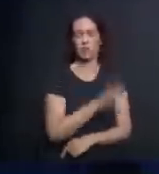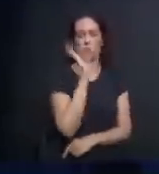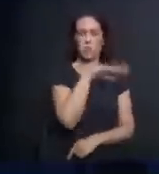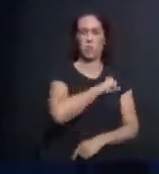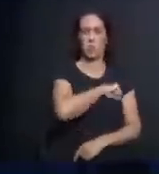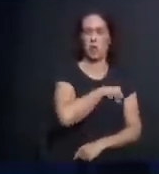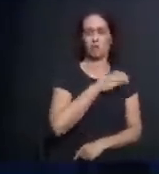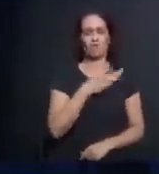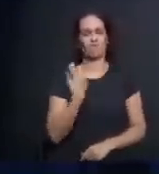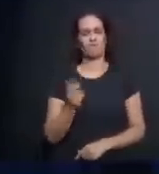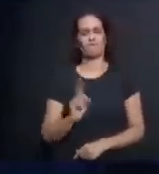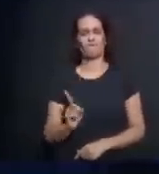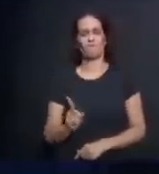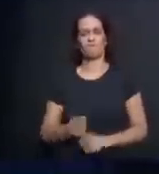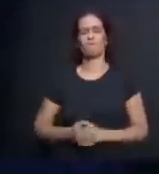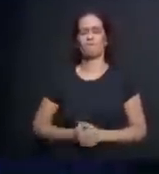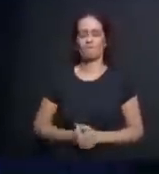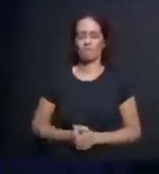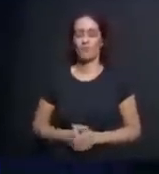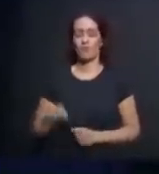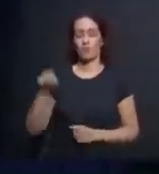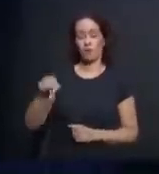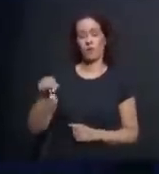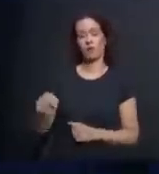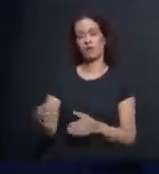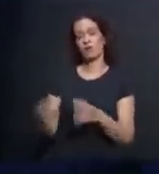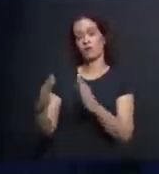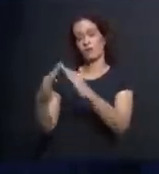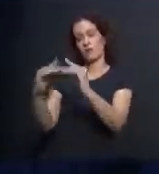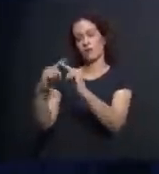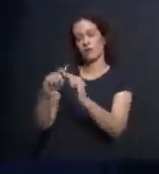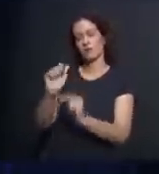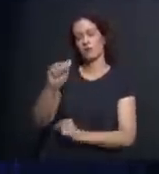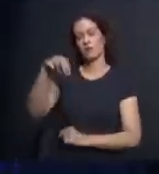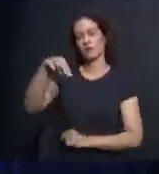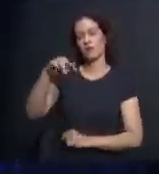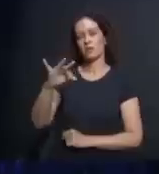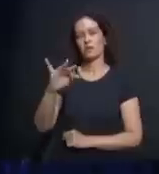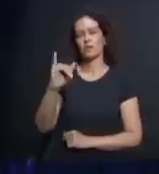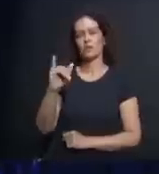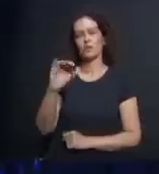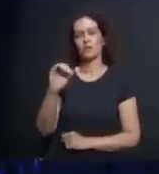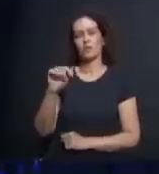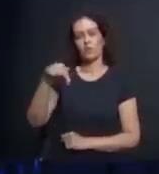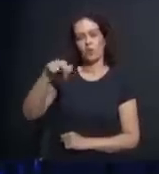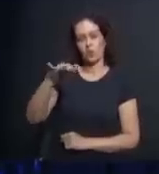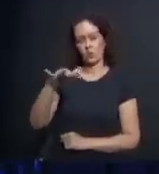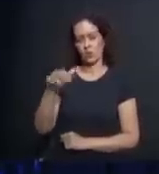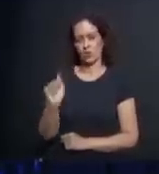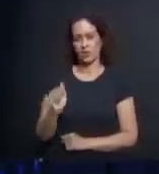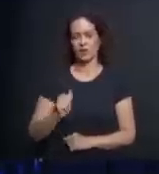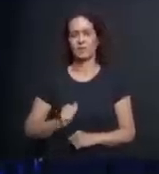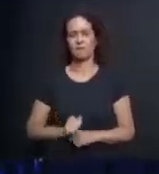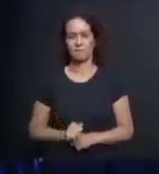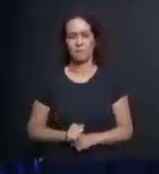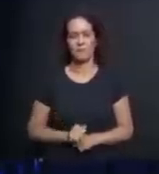A Bíblia diz que em Antioquia, quem estava junto? Profetas e? Você sabia que profeta juntar com mestre é o maior problema? Dos